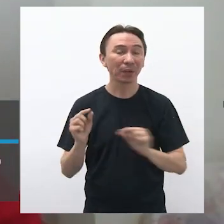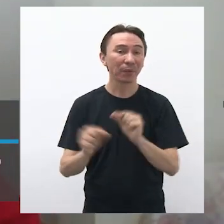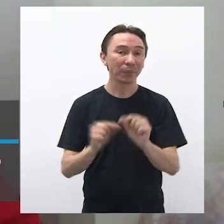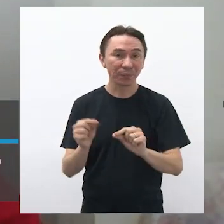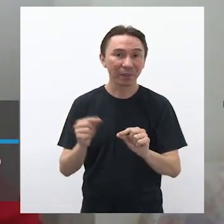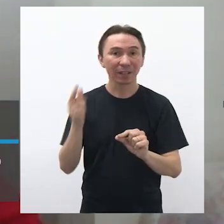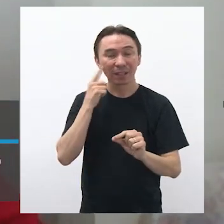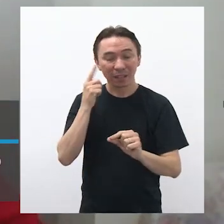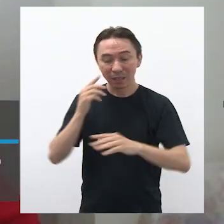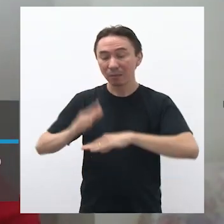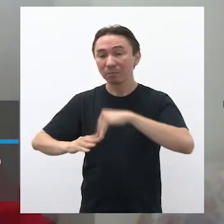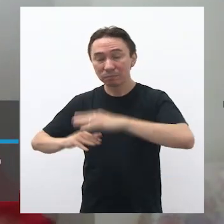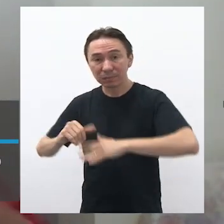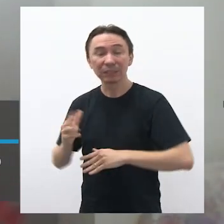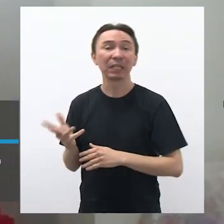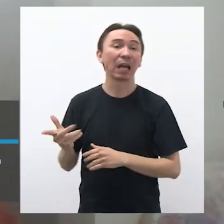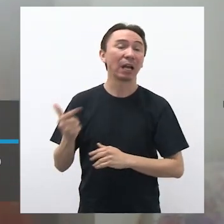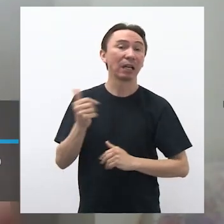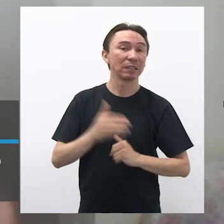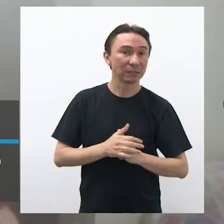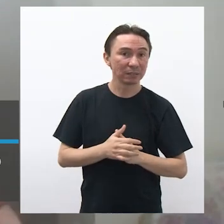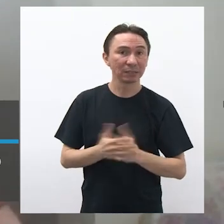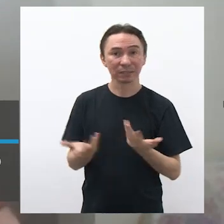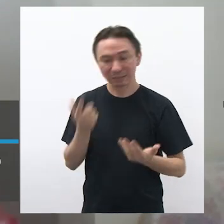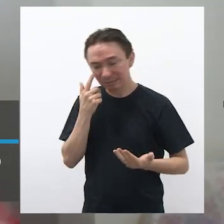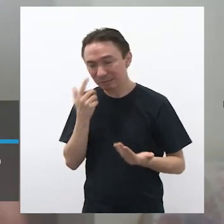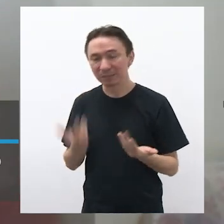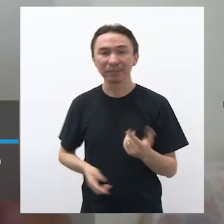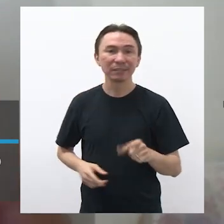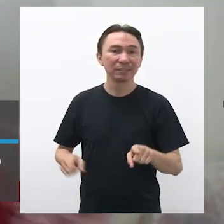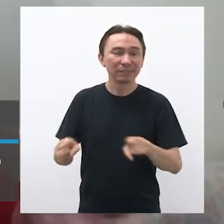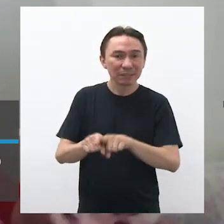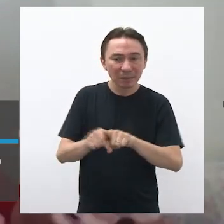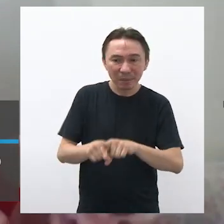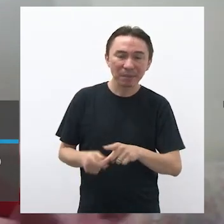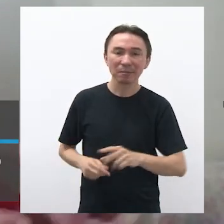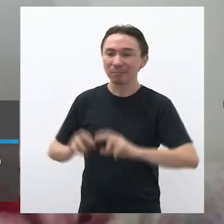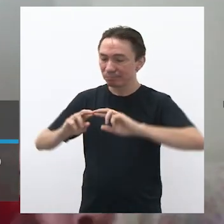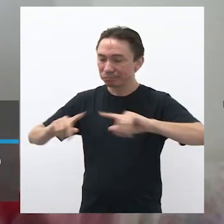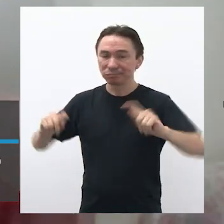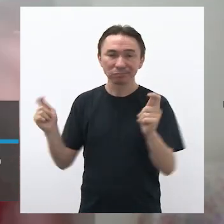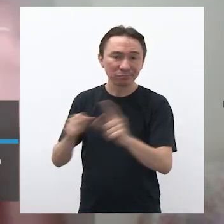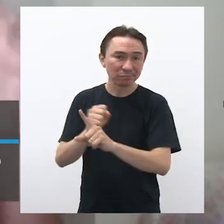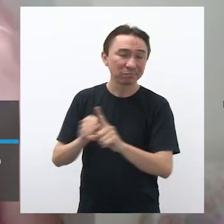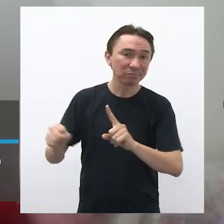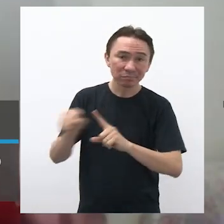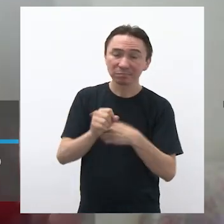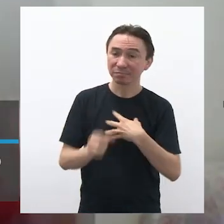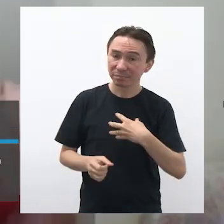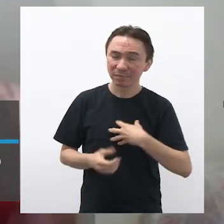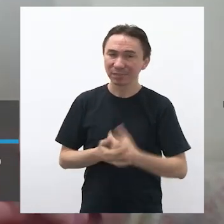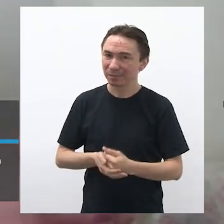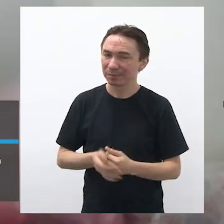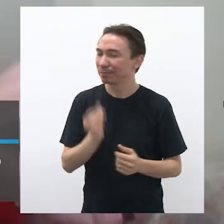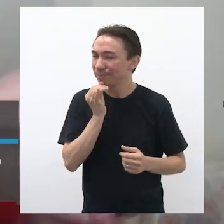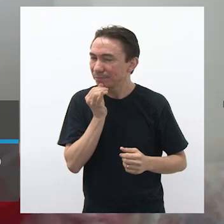aprendizagem que eu espero ao final. Então, quando a gente está trabalhando o desenvolvimento de uma competência ali, de forma intencional,